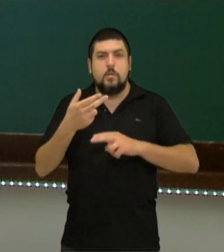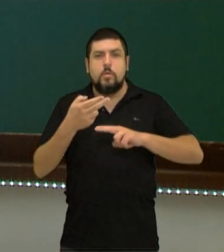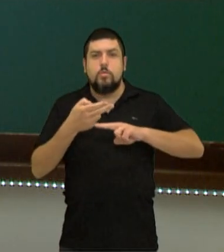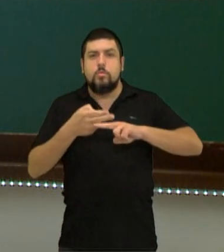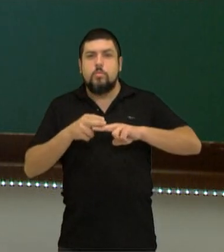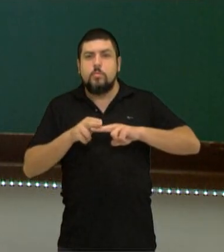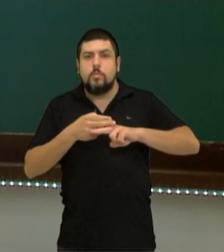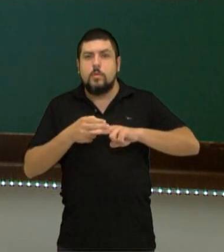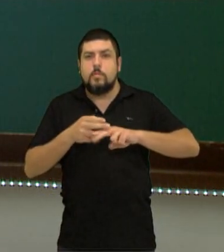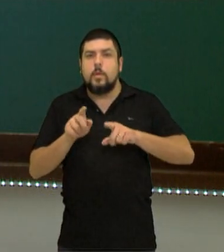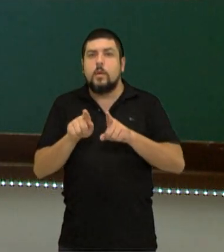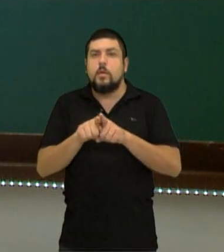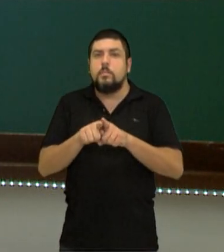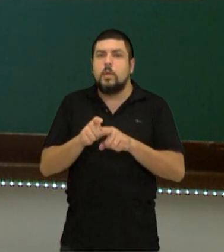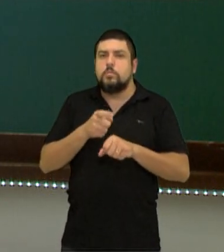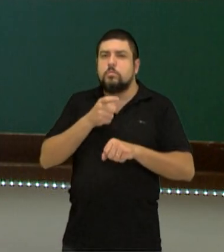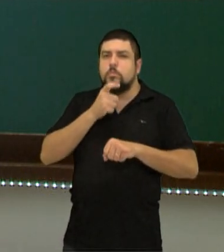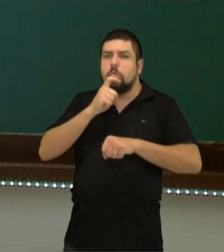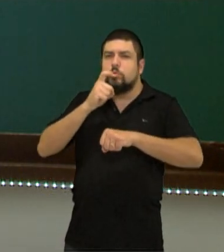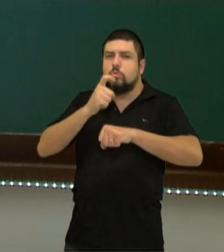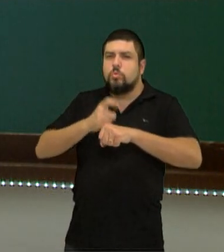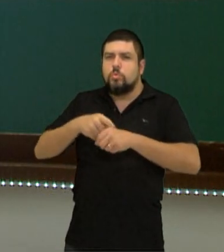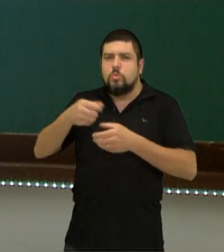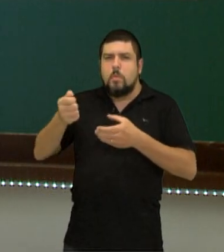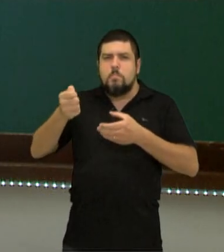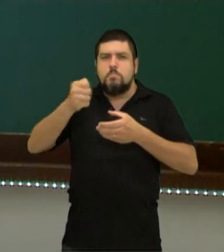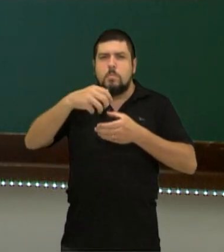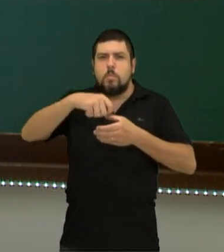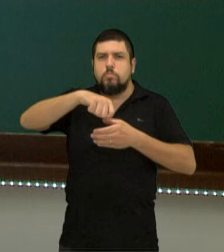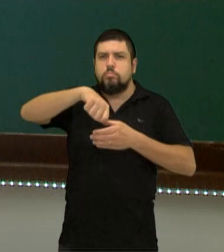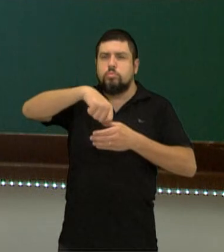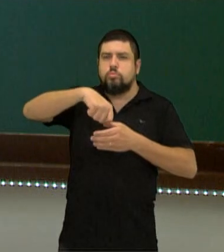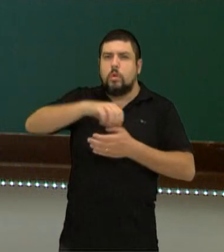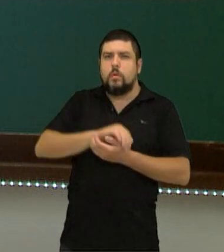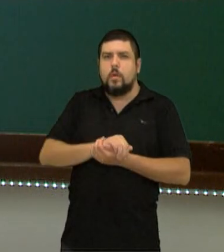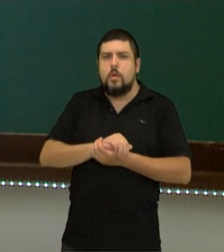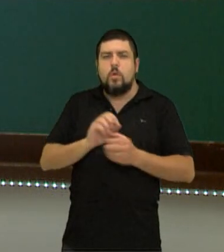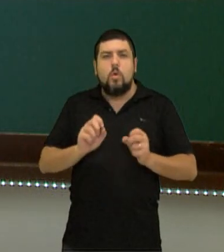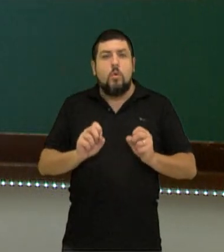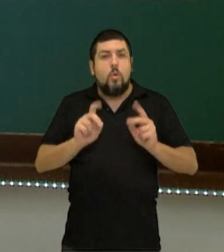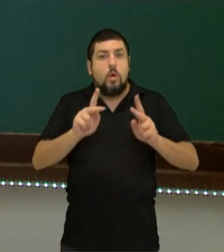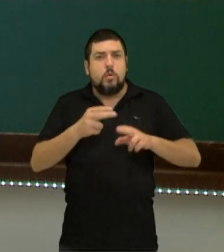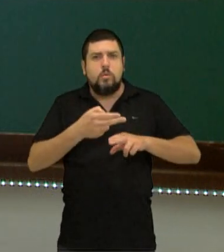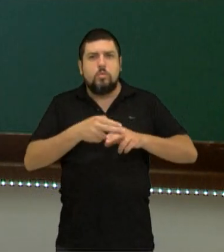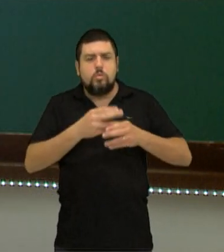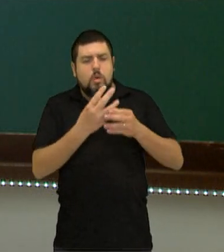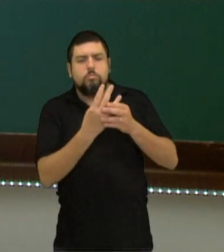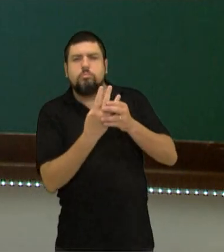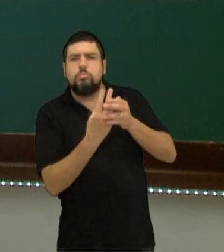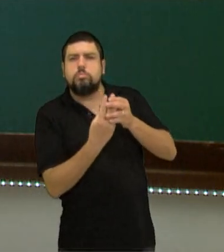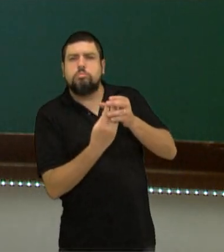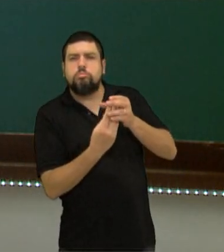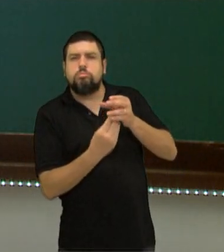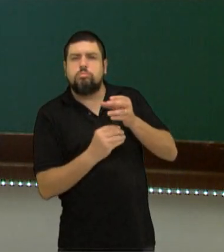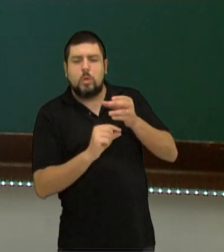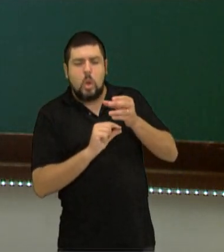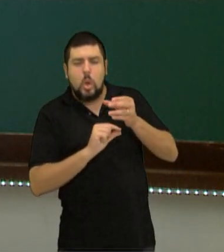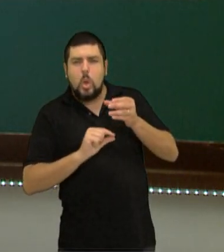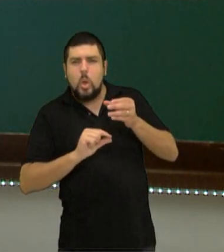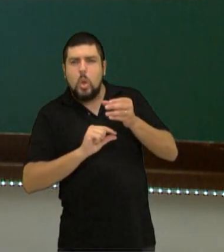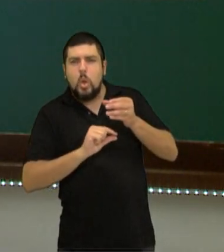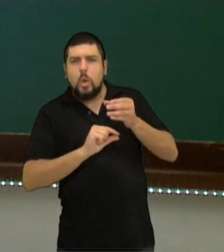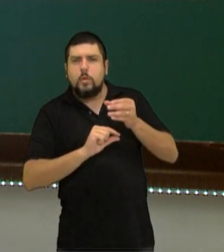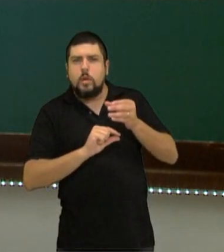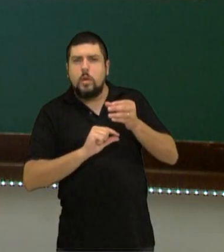cubos de gelo. Lembrando que esse achocolatado, uma parte dele não se dissolveu no leite. E era